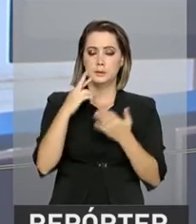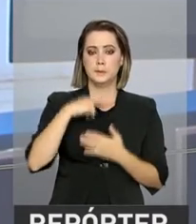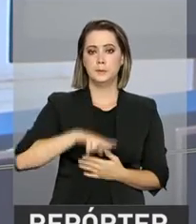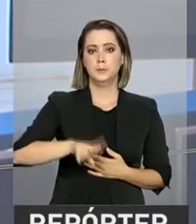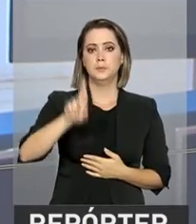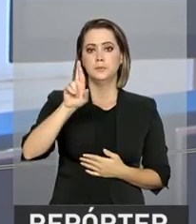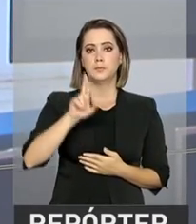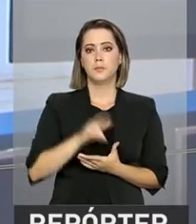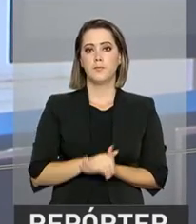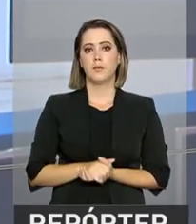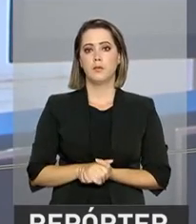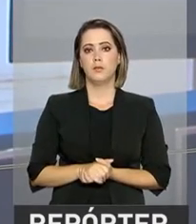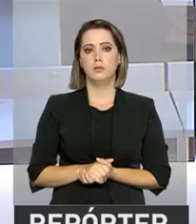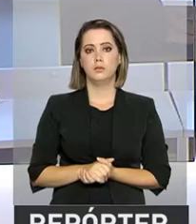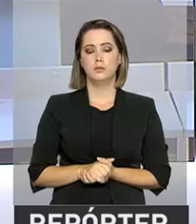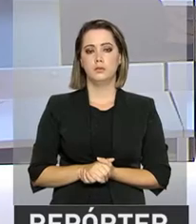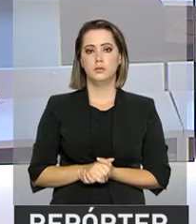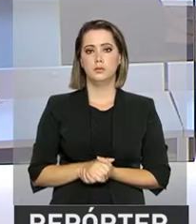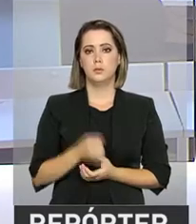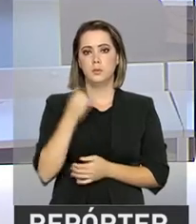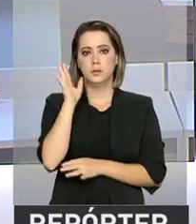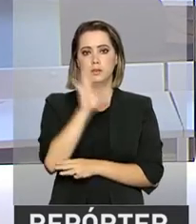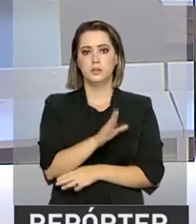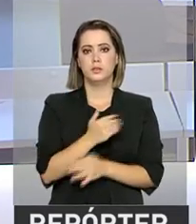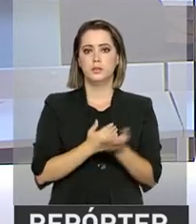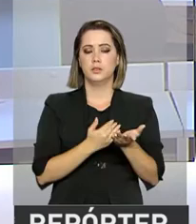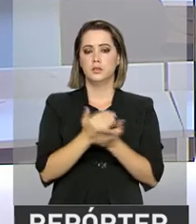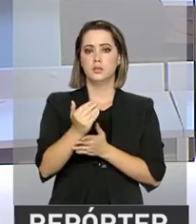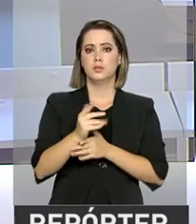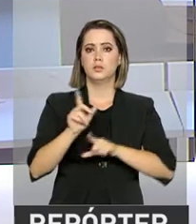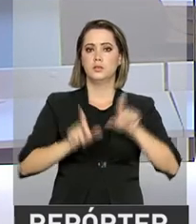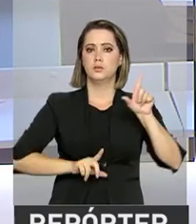edição do Repórter NBR. Uma ótima tarde para você.